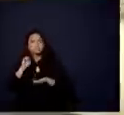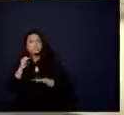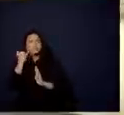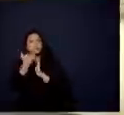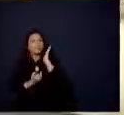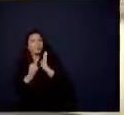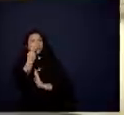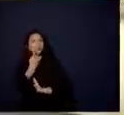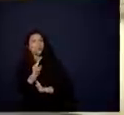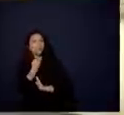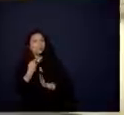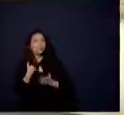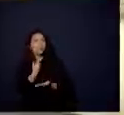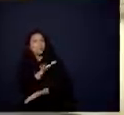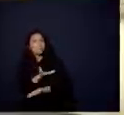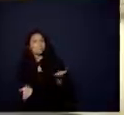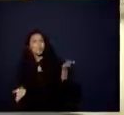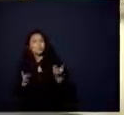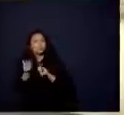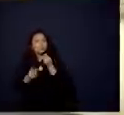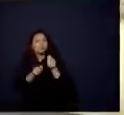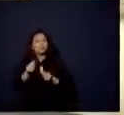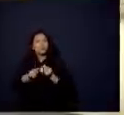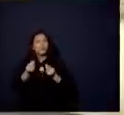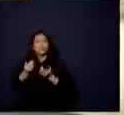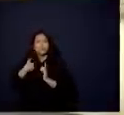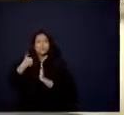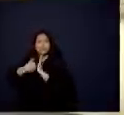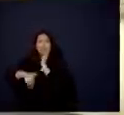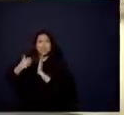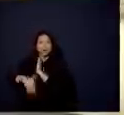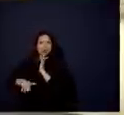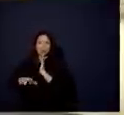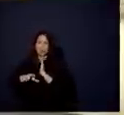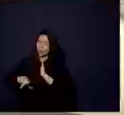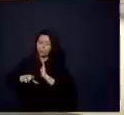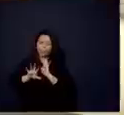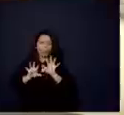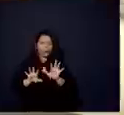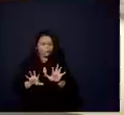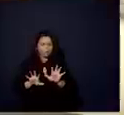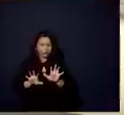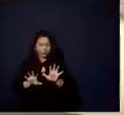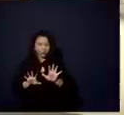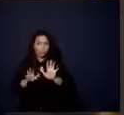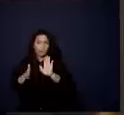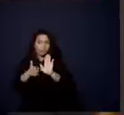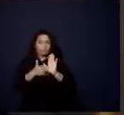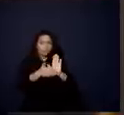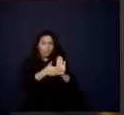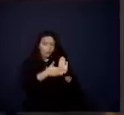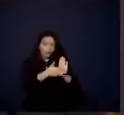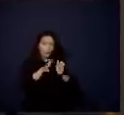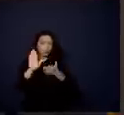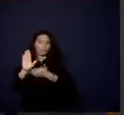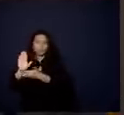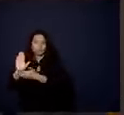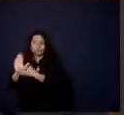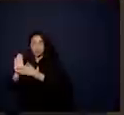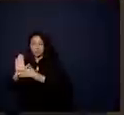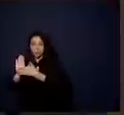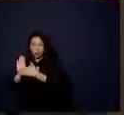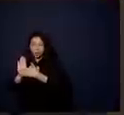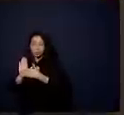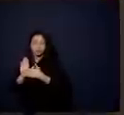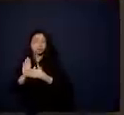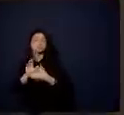imposto único eu não tenho mais capacidade de tributar não é bem isso né Não não é isso as duas propostas prevêm que